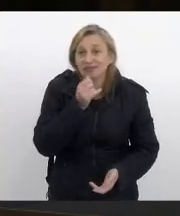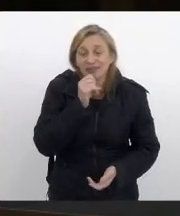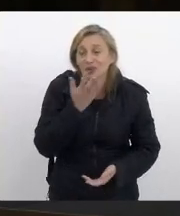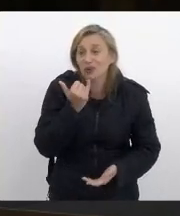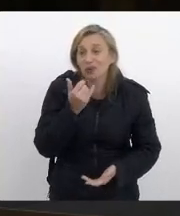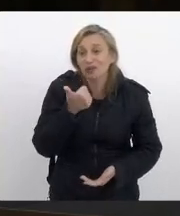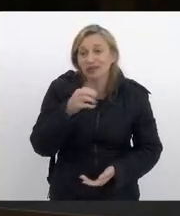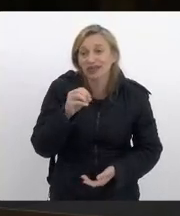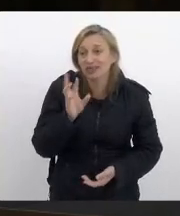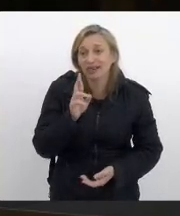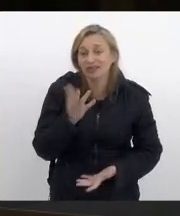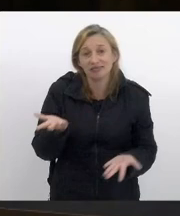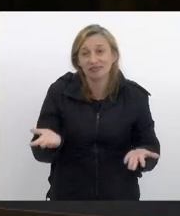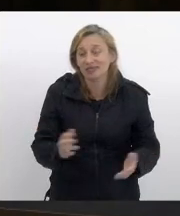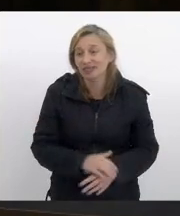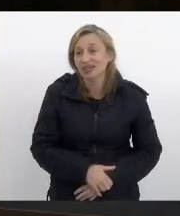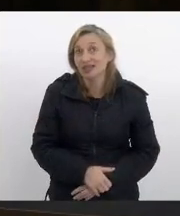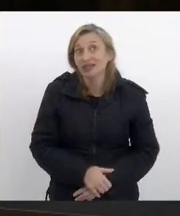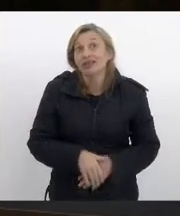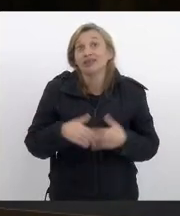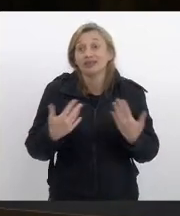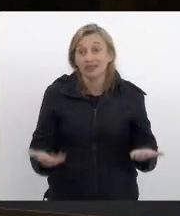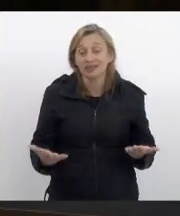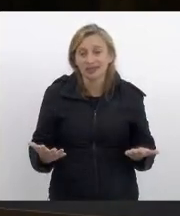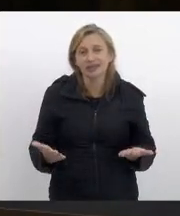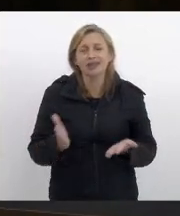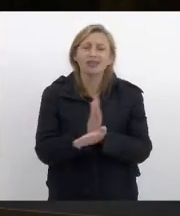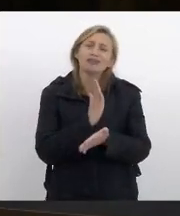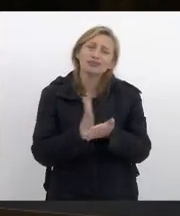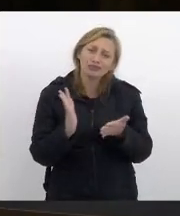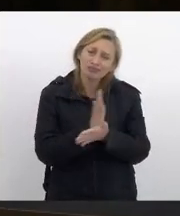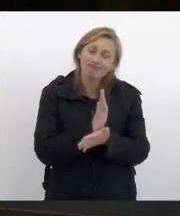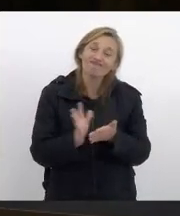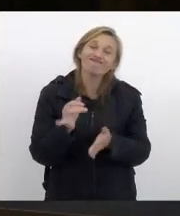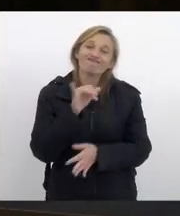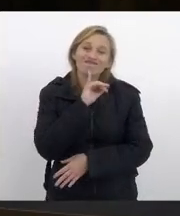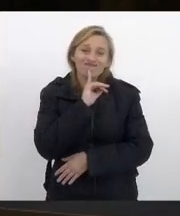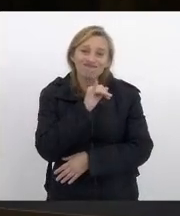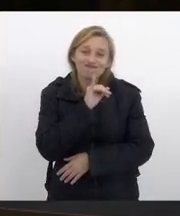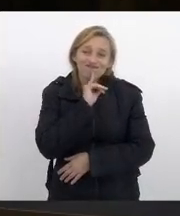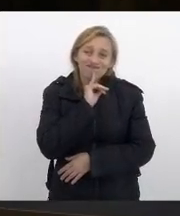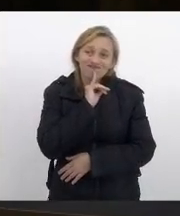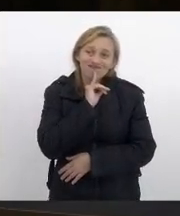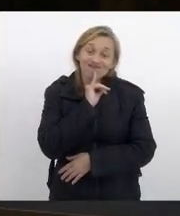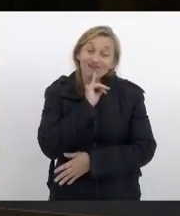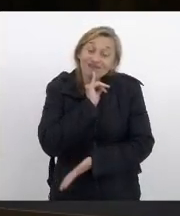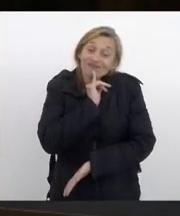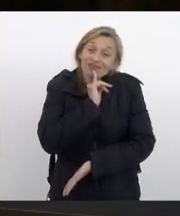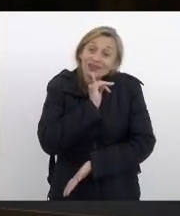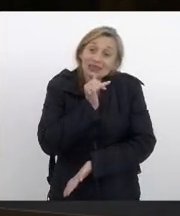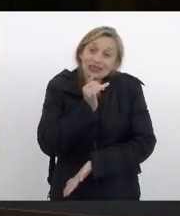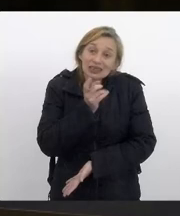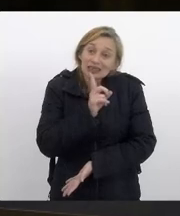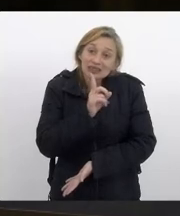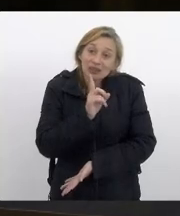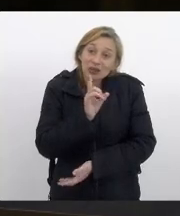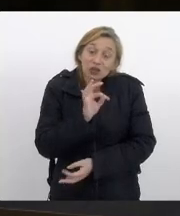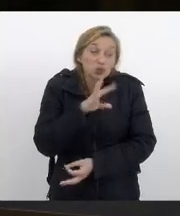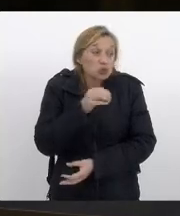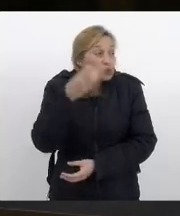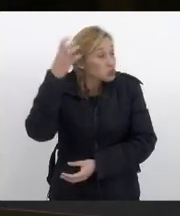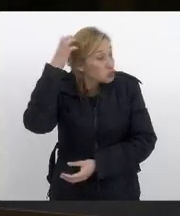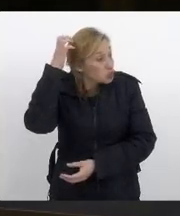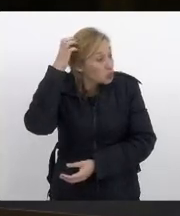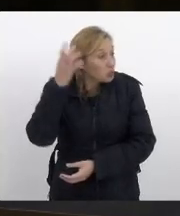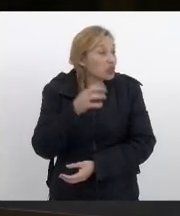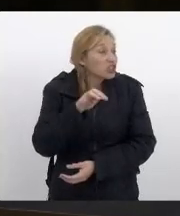R$10. Entendeu? Então, tem algumas coisas que, infelizmente, não é colocar tudo culpa no